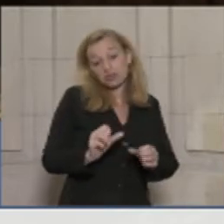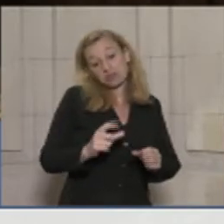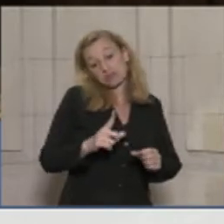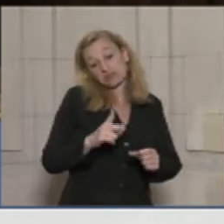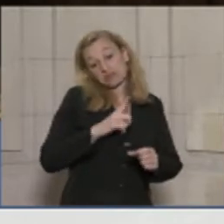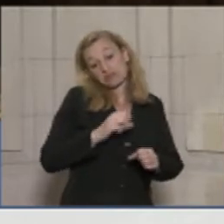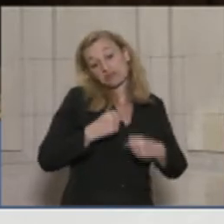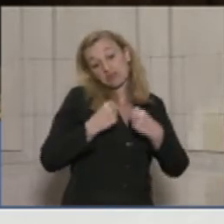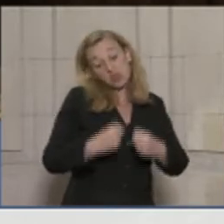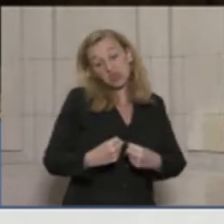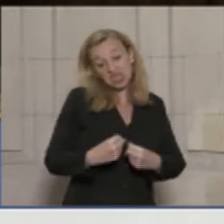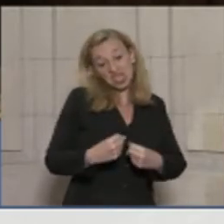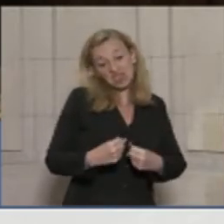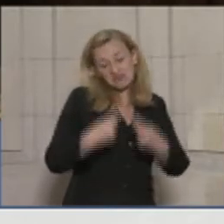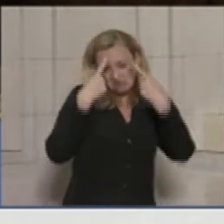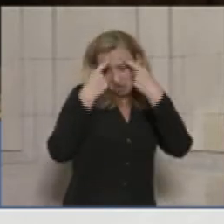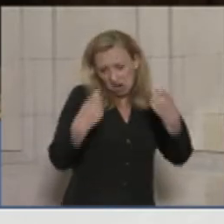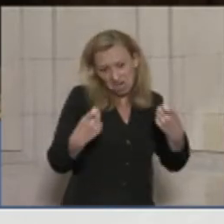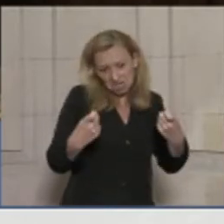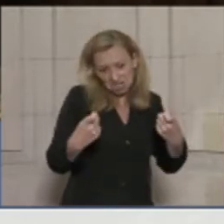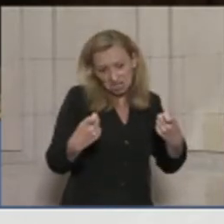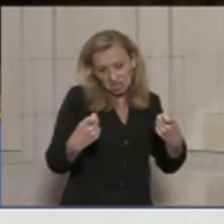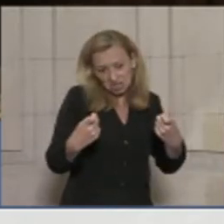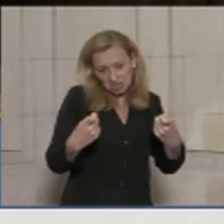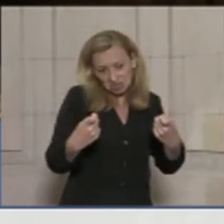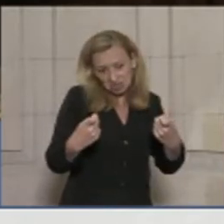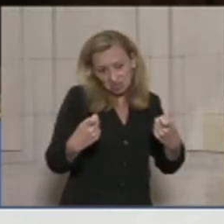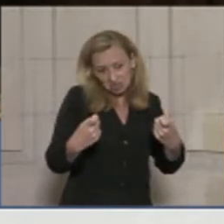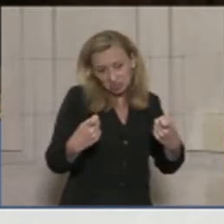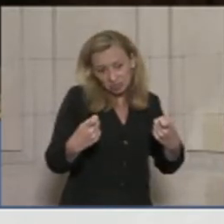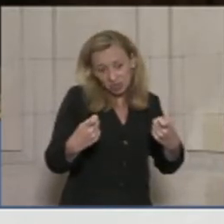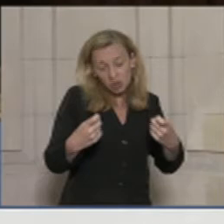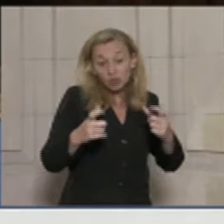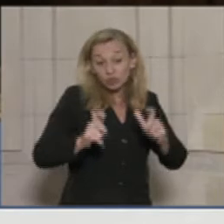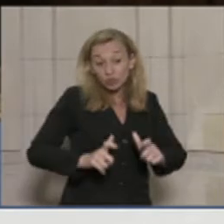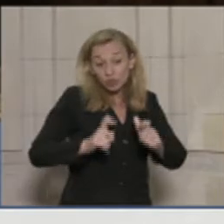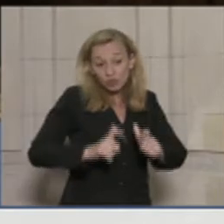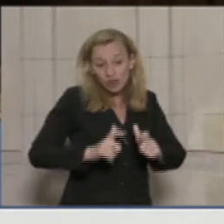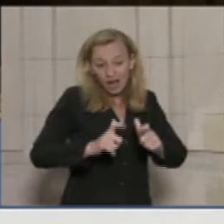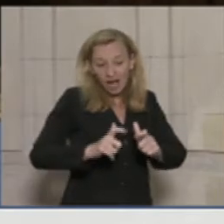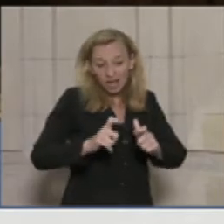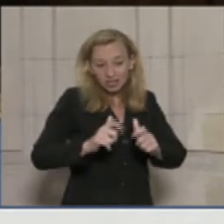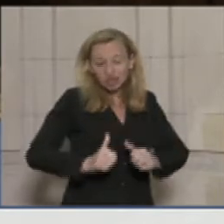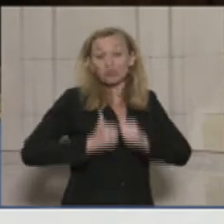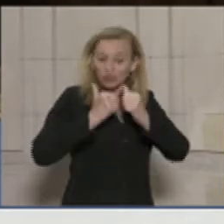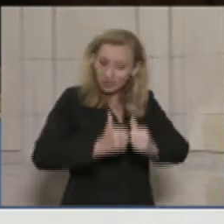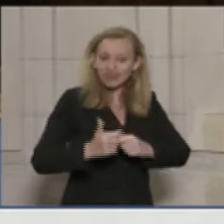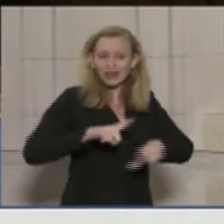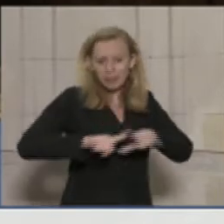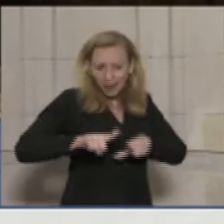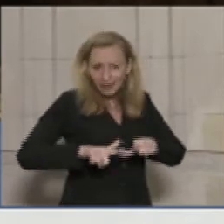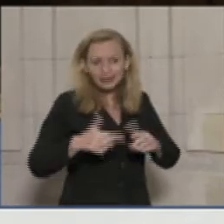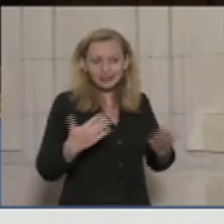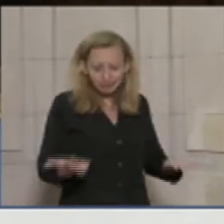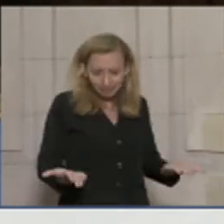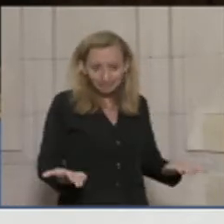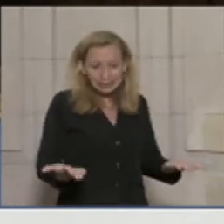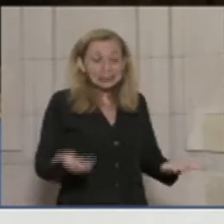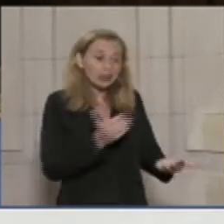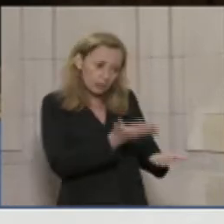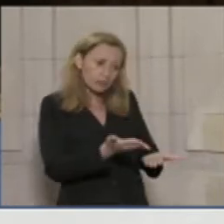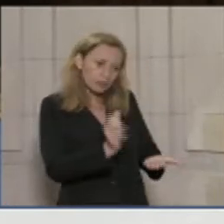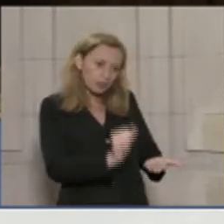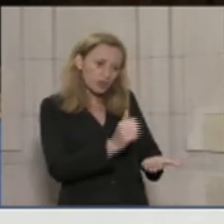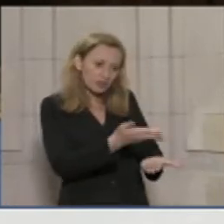violências por conta da ascensão dela nos espaços de poder. Uma parte, senhora Uma deputada. parte, concedo a parte a Vossa Excelência. E